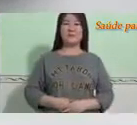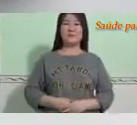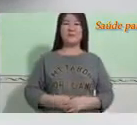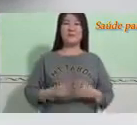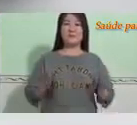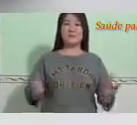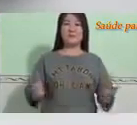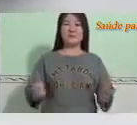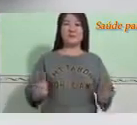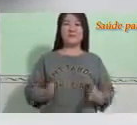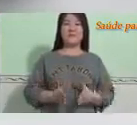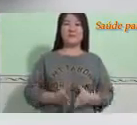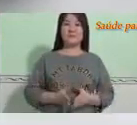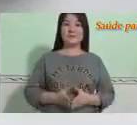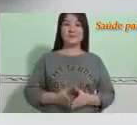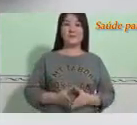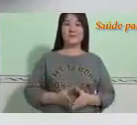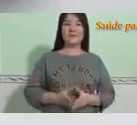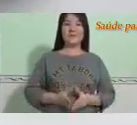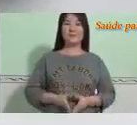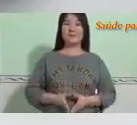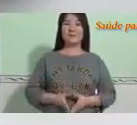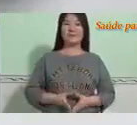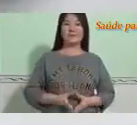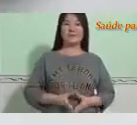que no futuro pode ser aplicado em seres humanos.